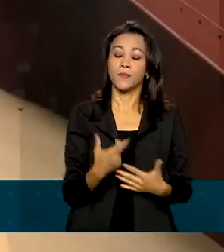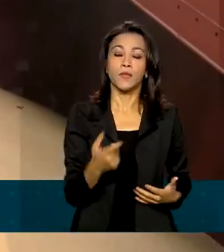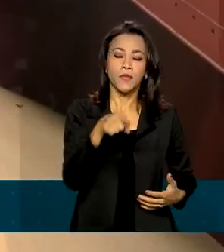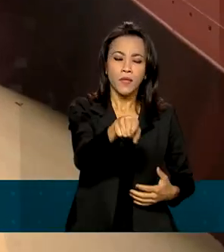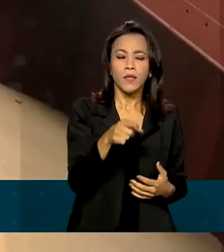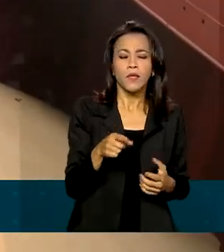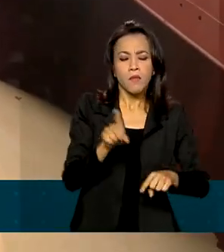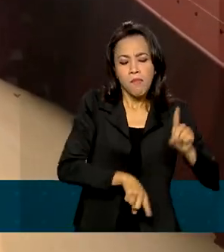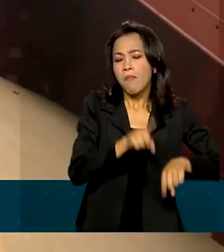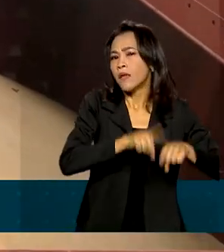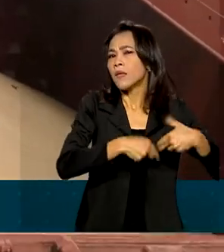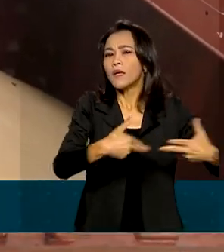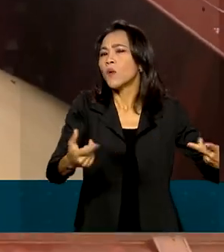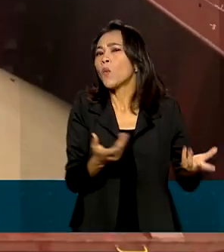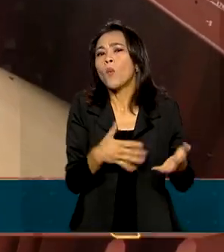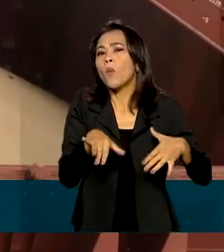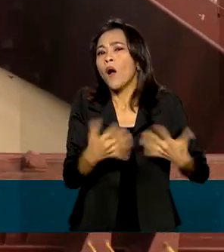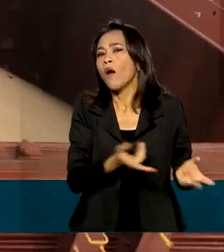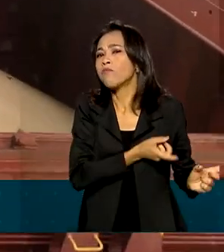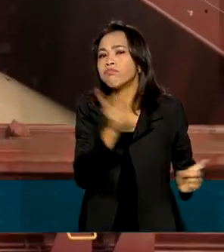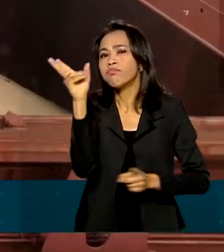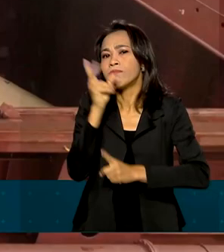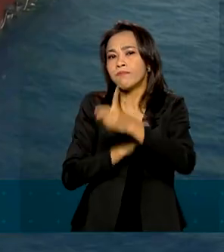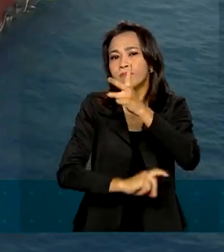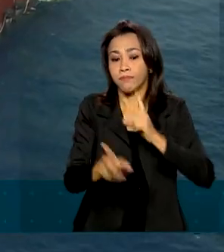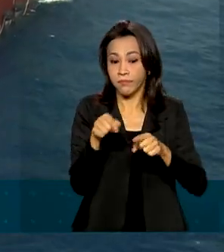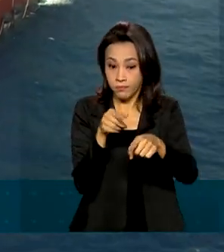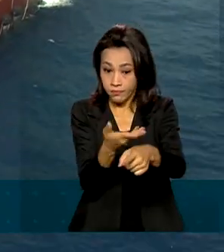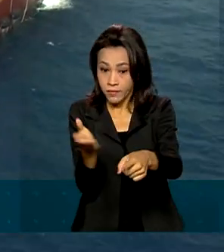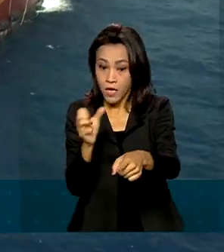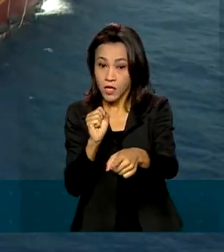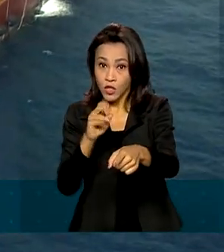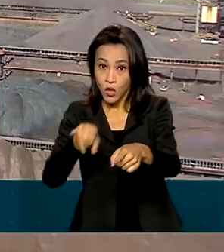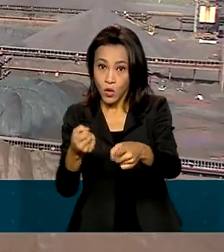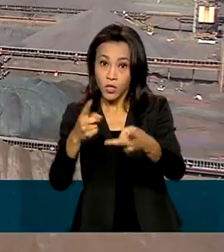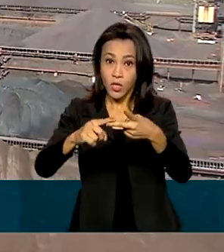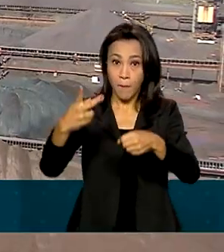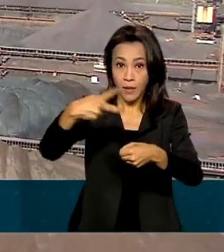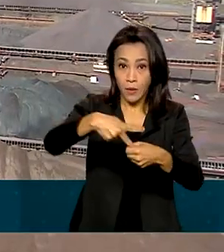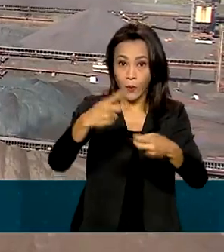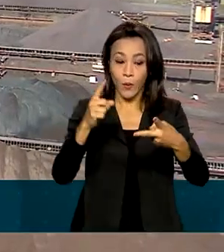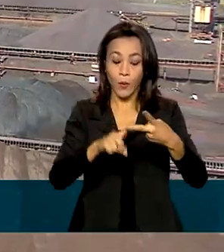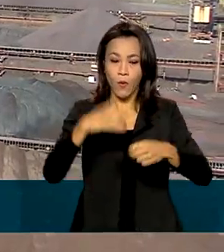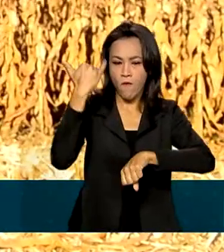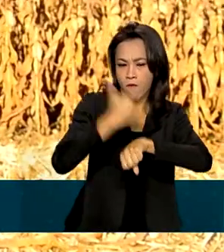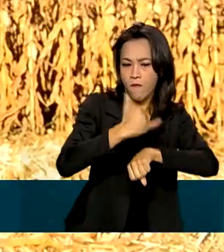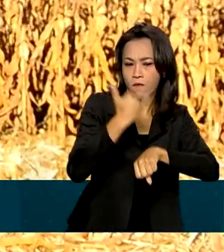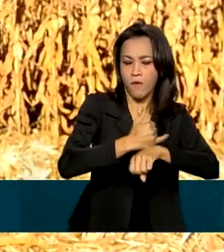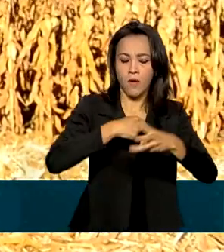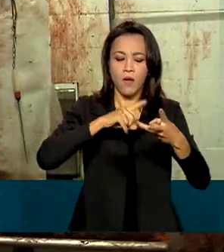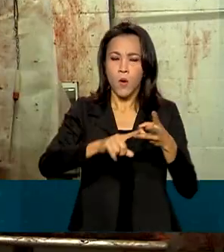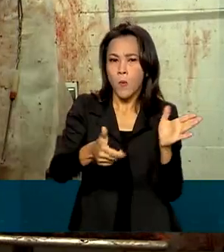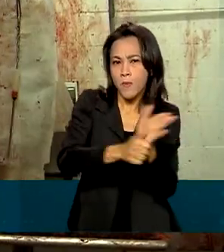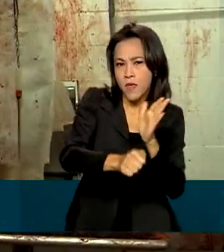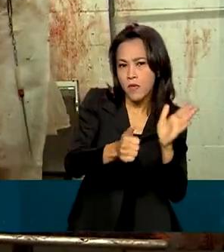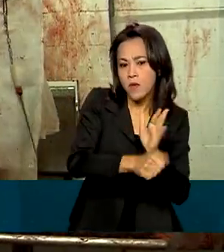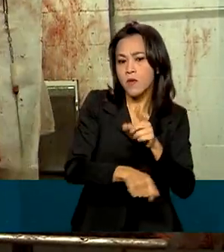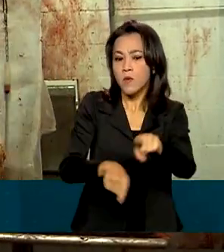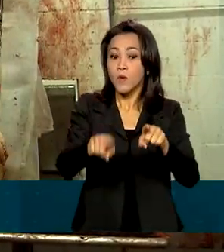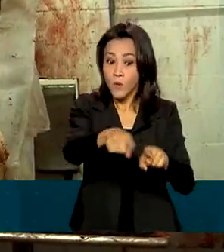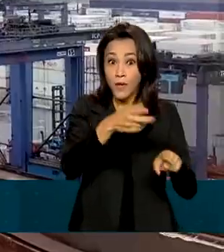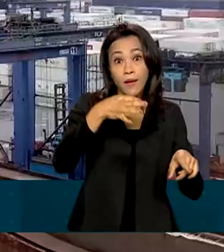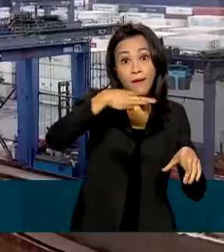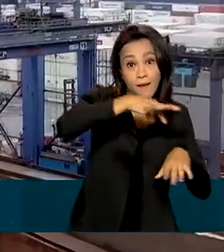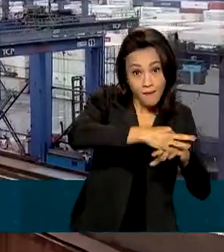os destaques no mês passado foram soja petróleo minério de ferro milho e carne